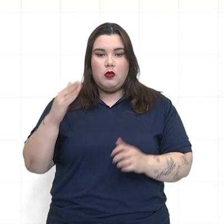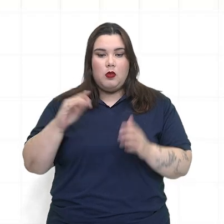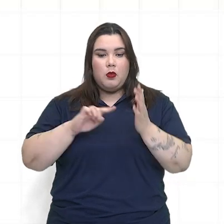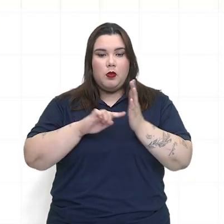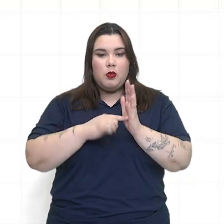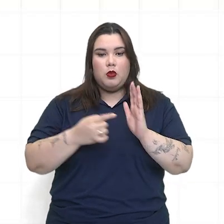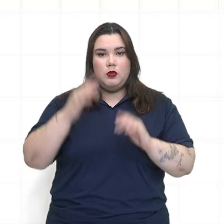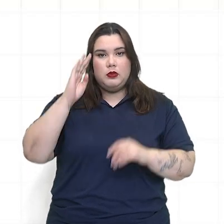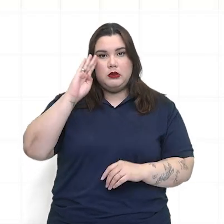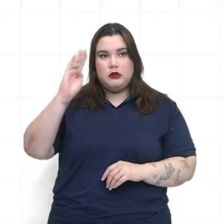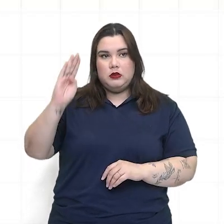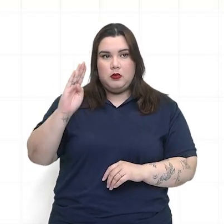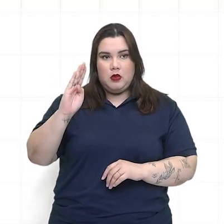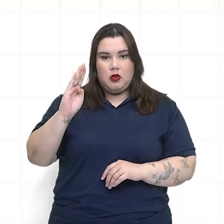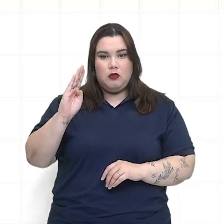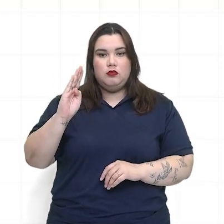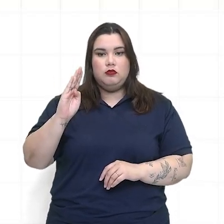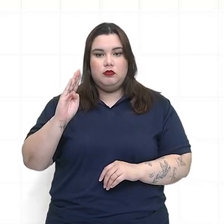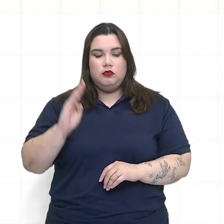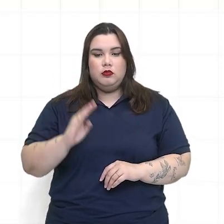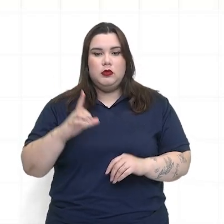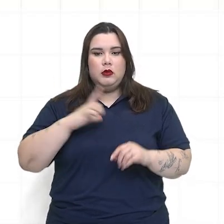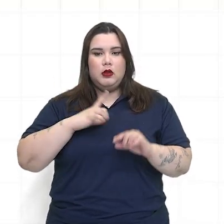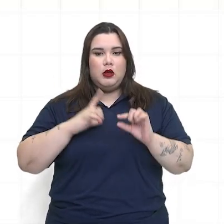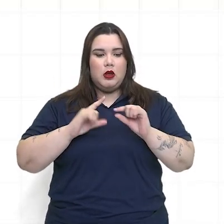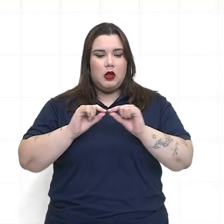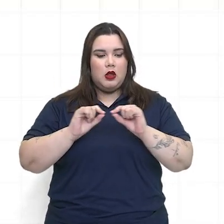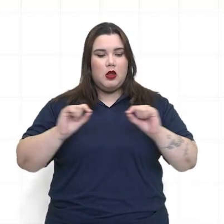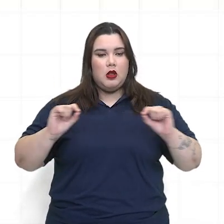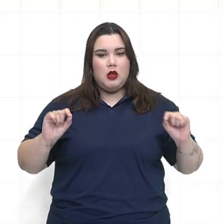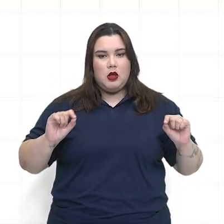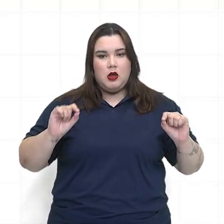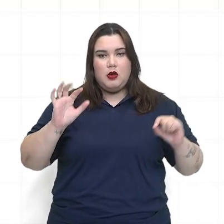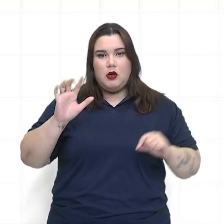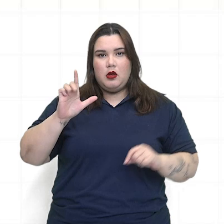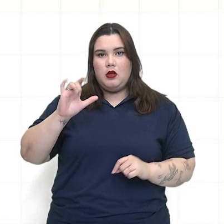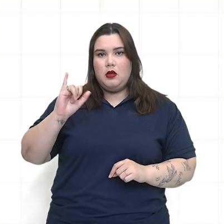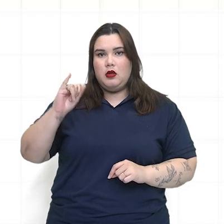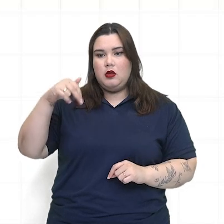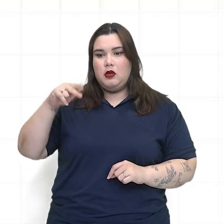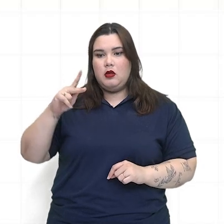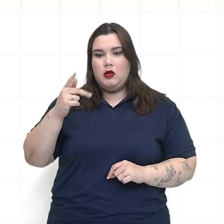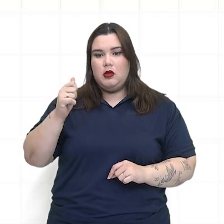do transferidor, temos a linha de fé, que é onde a gente vai